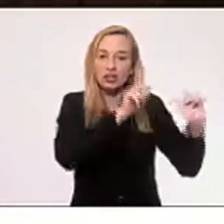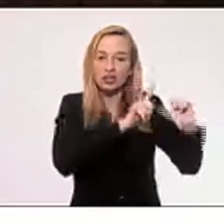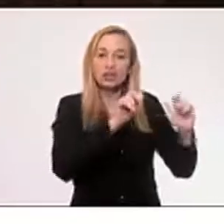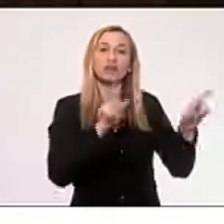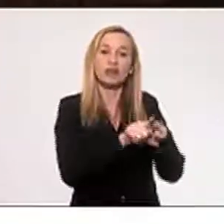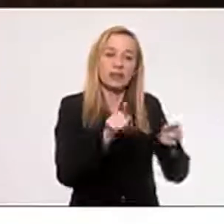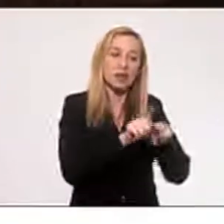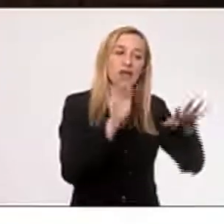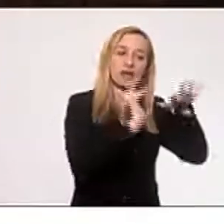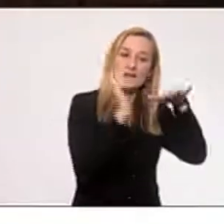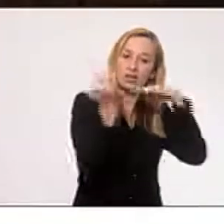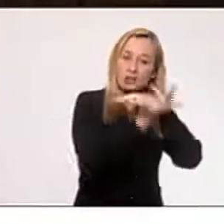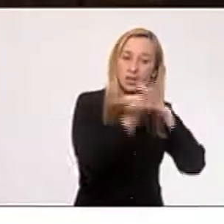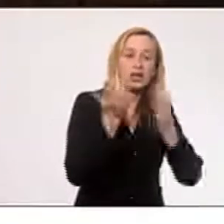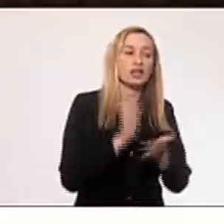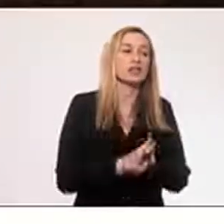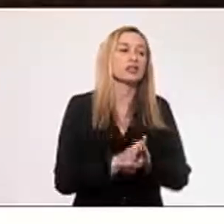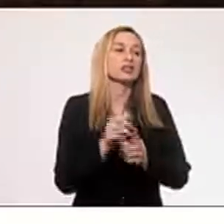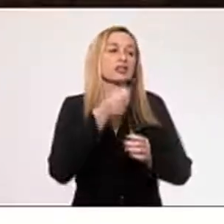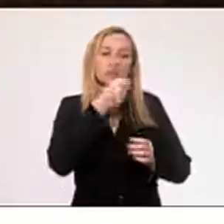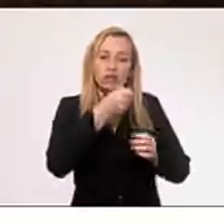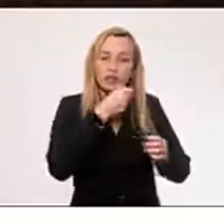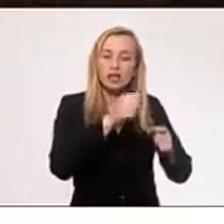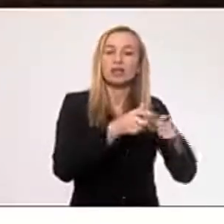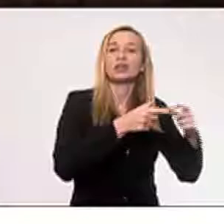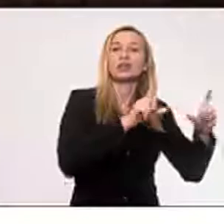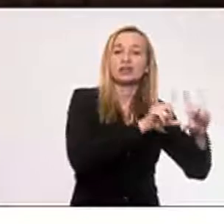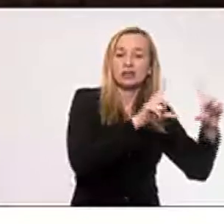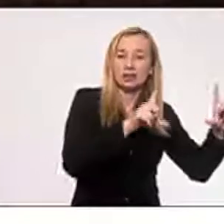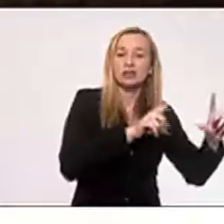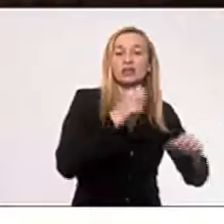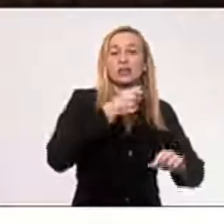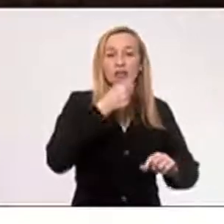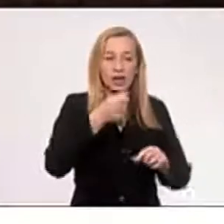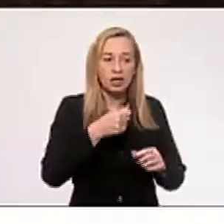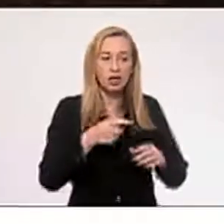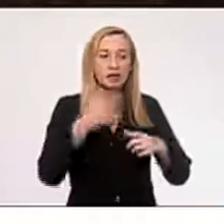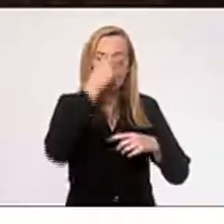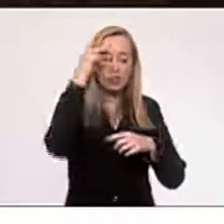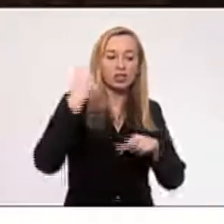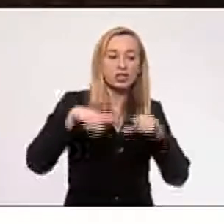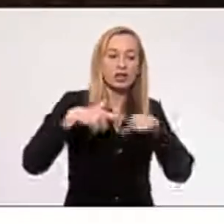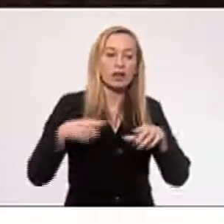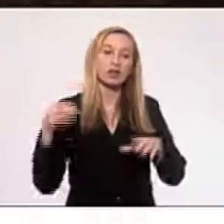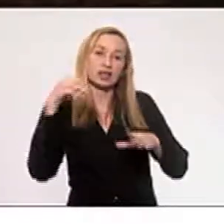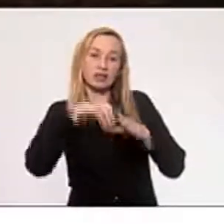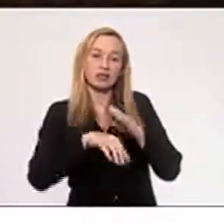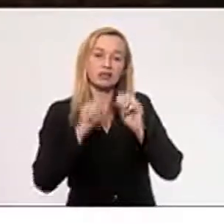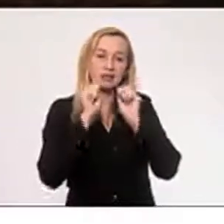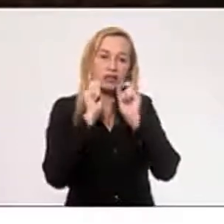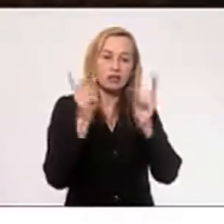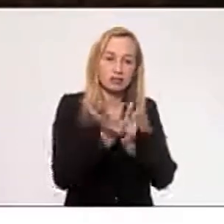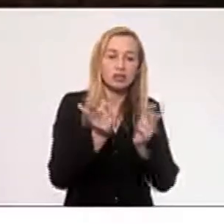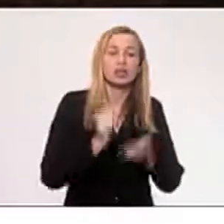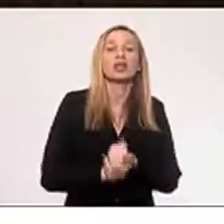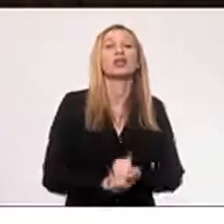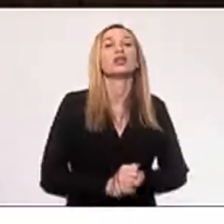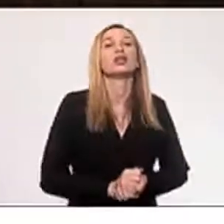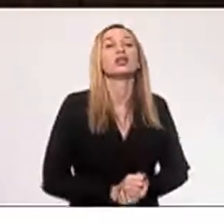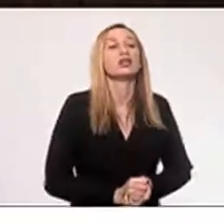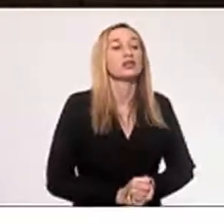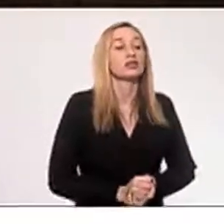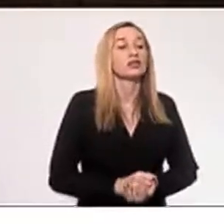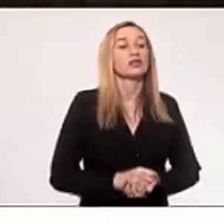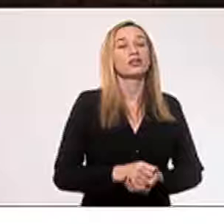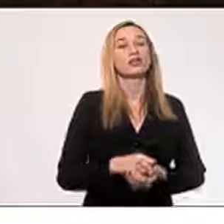redes sociais, imprensa, trabalhadoras e trabalhadores da Assembleia Legislativa, ressaltando o privilégio